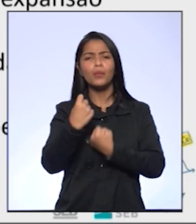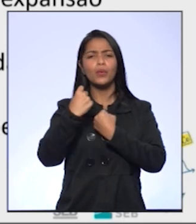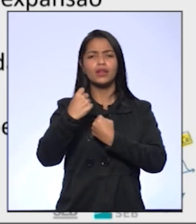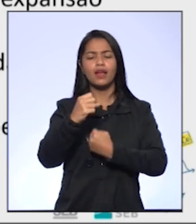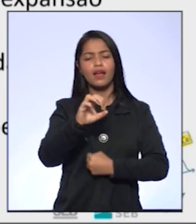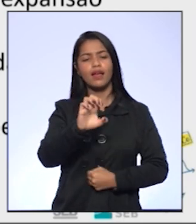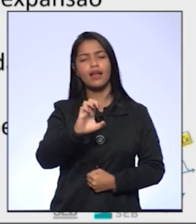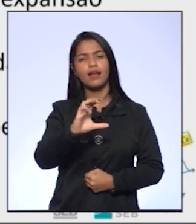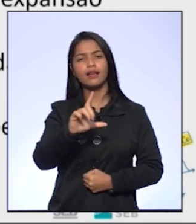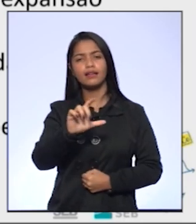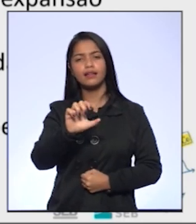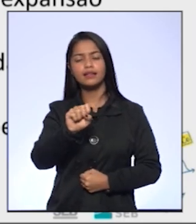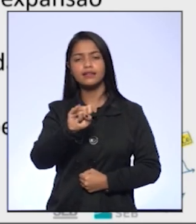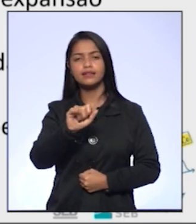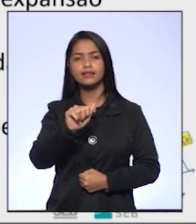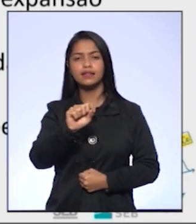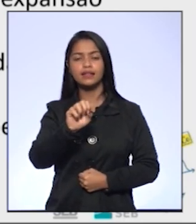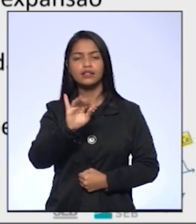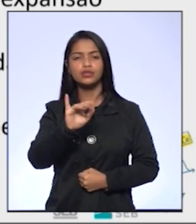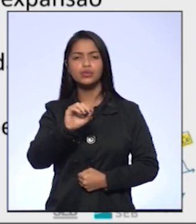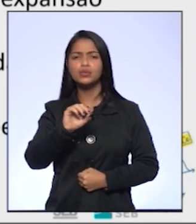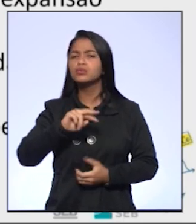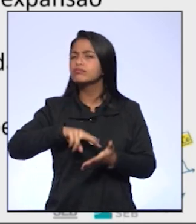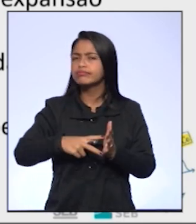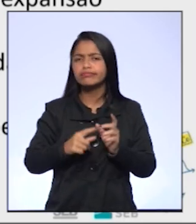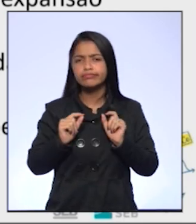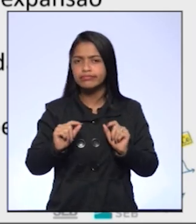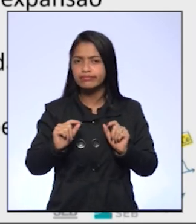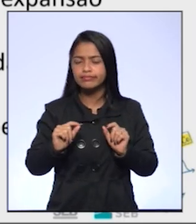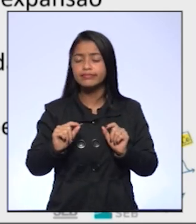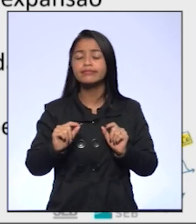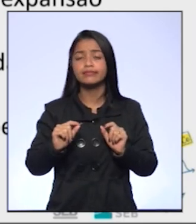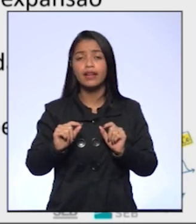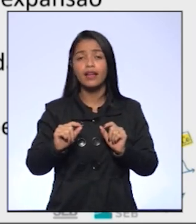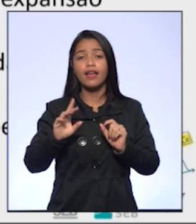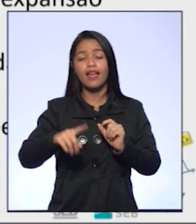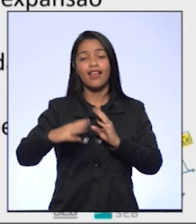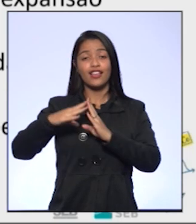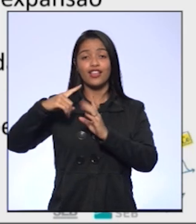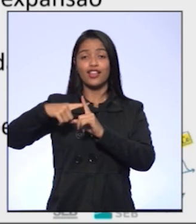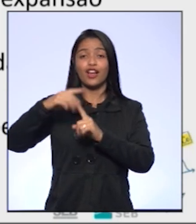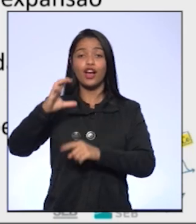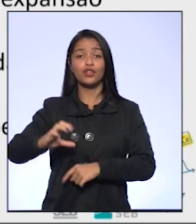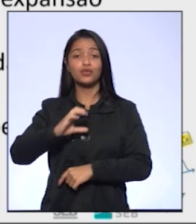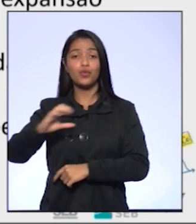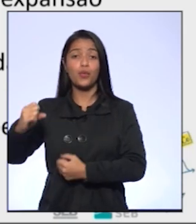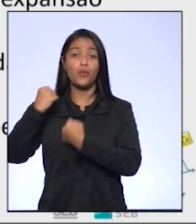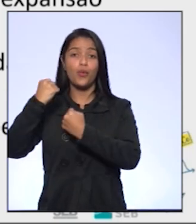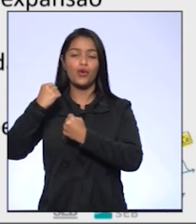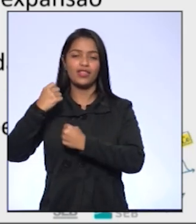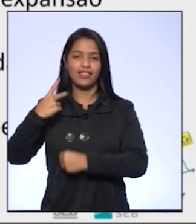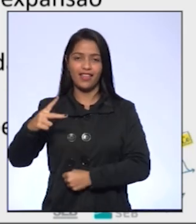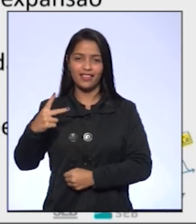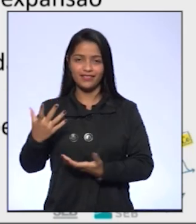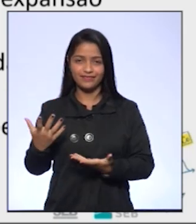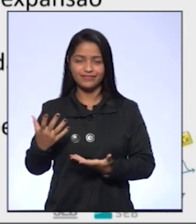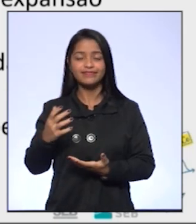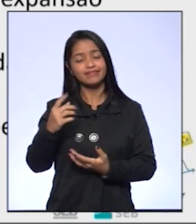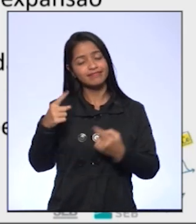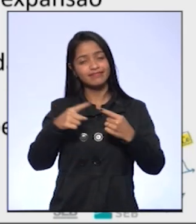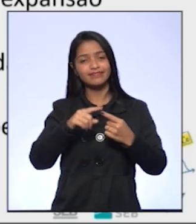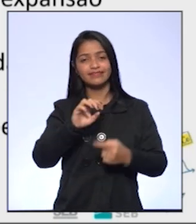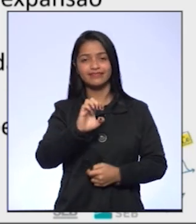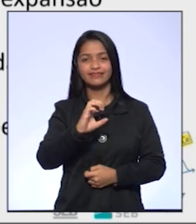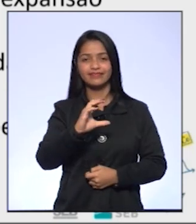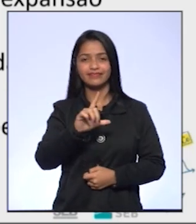eclesiástico? Poder eclesiástico nada mais é do que o poder da Igreja Católica. Eclesiástico, poder da Igreja Católica. Difícil,